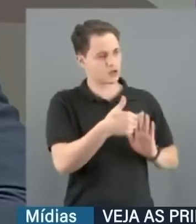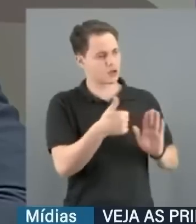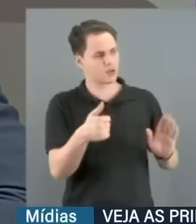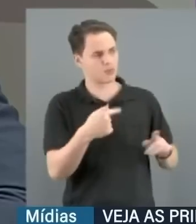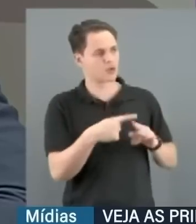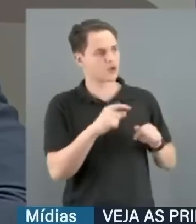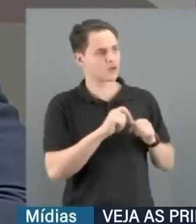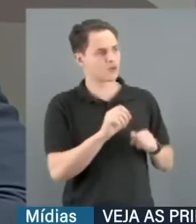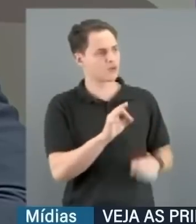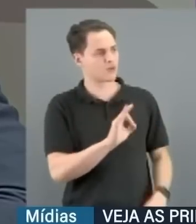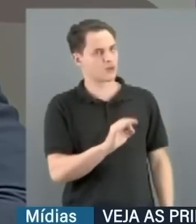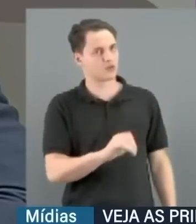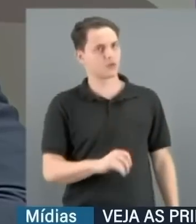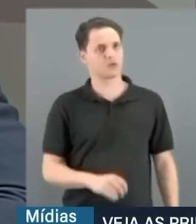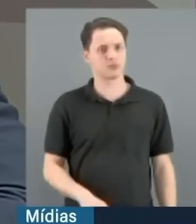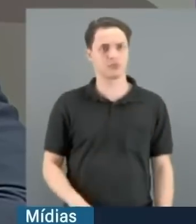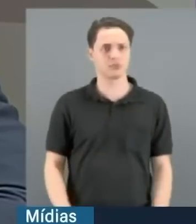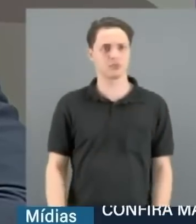ele não fez?